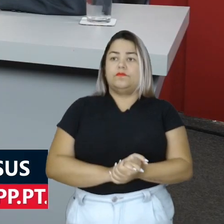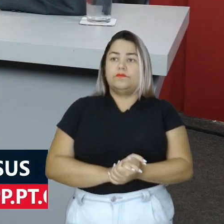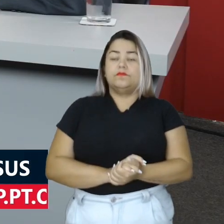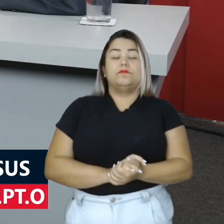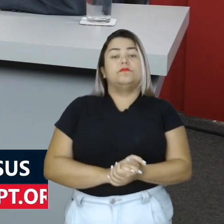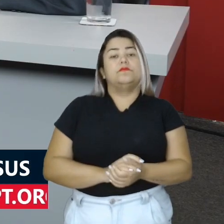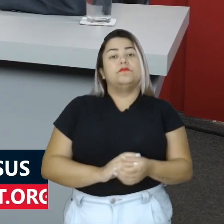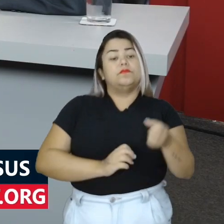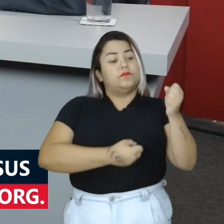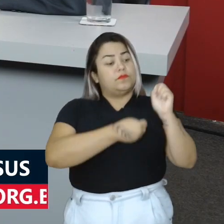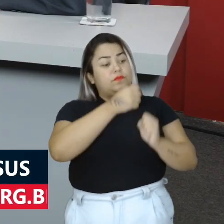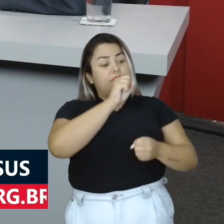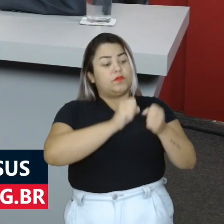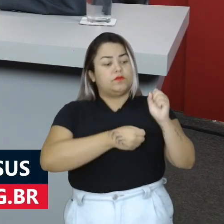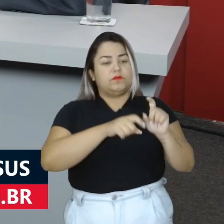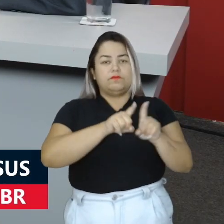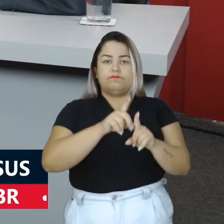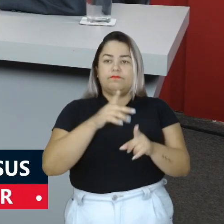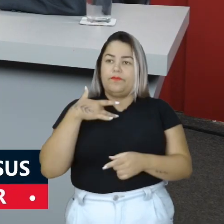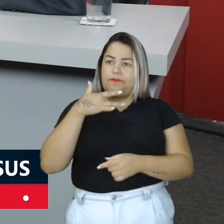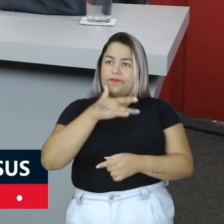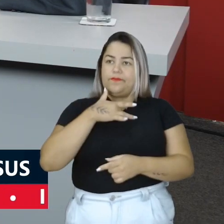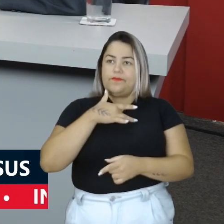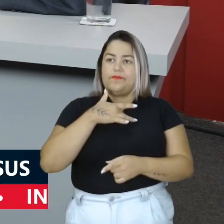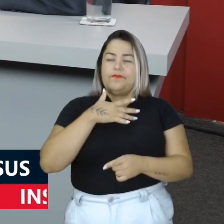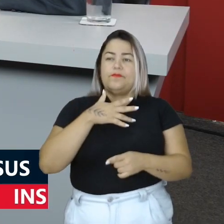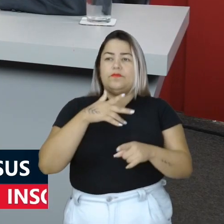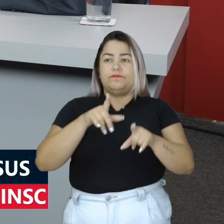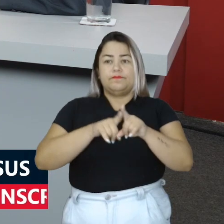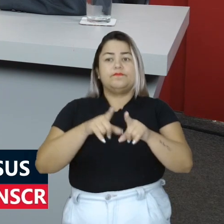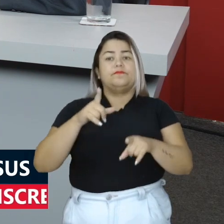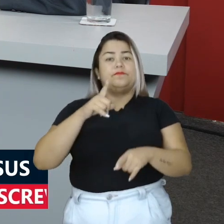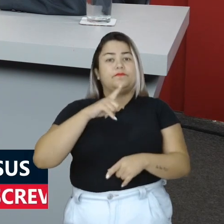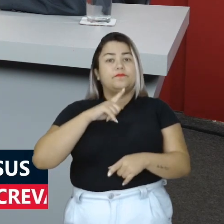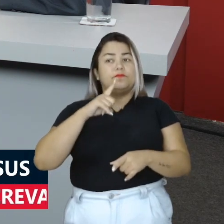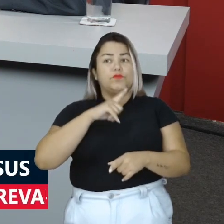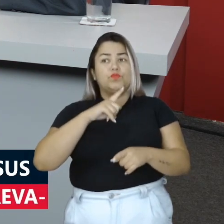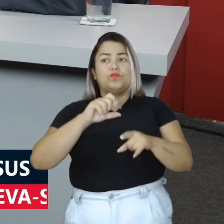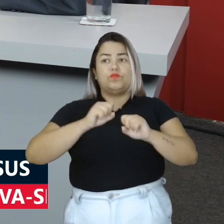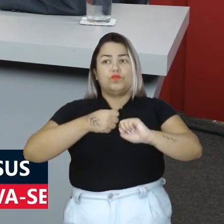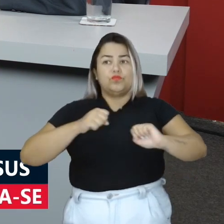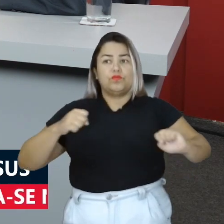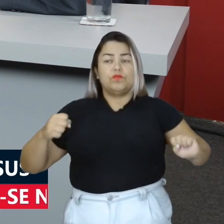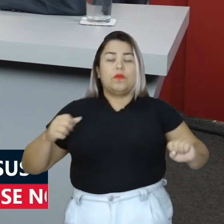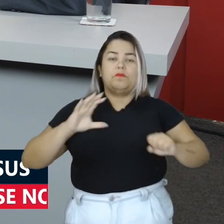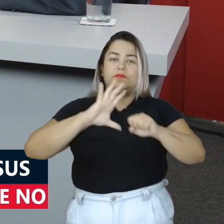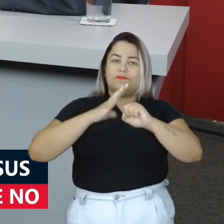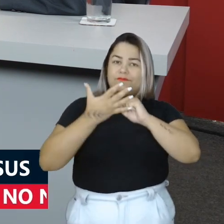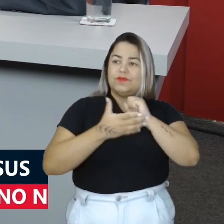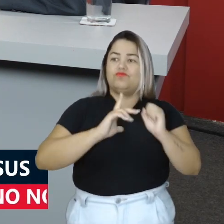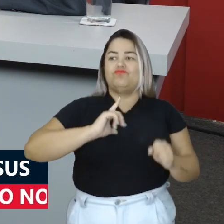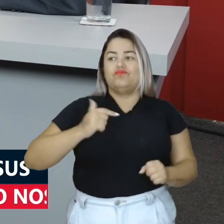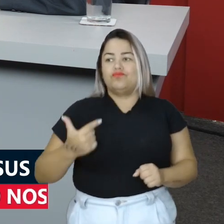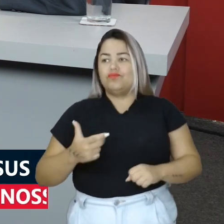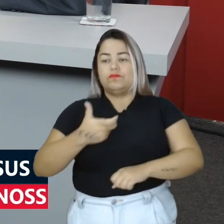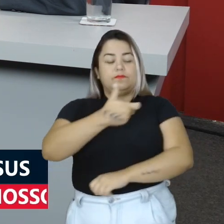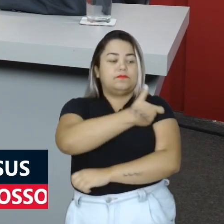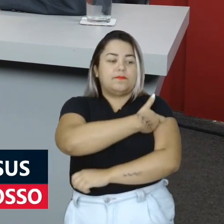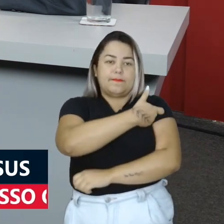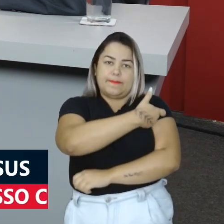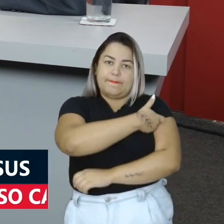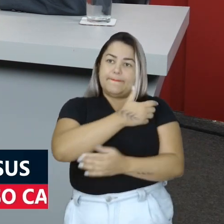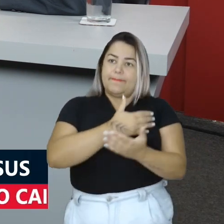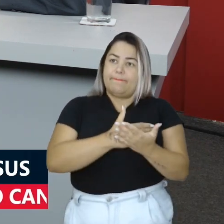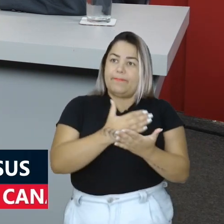da indústria da saúde, né? Sim. Que ganhou uma grande relevância durante a pandemia, quando a gente ficou sem vacina e quando começaram